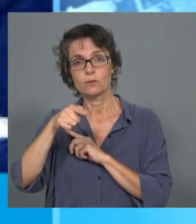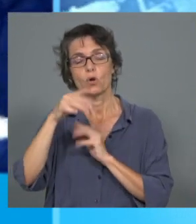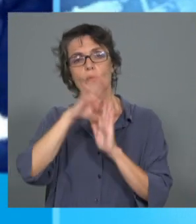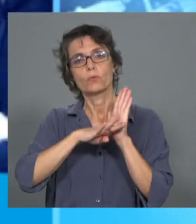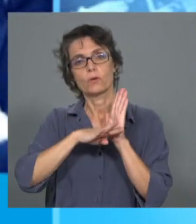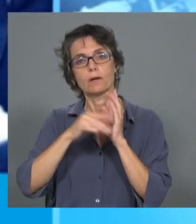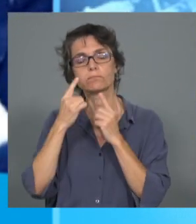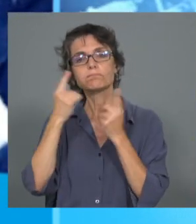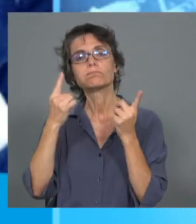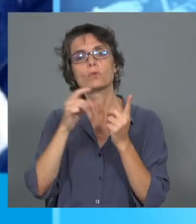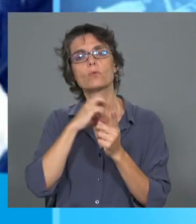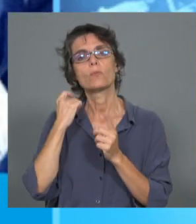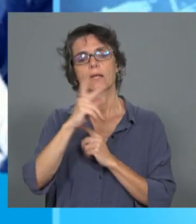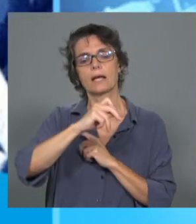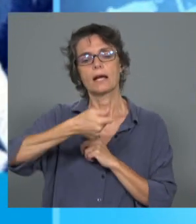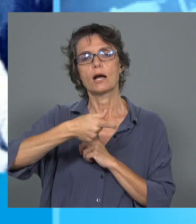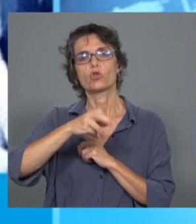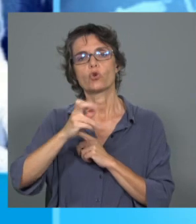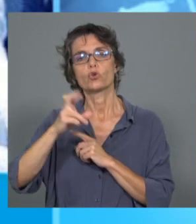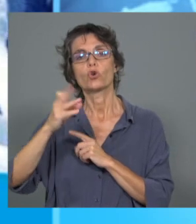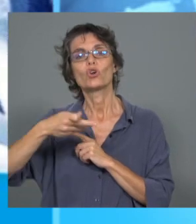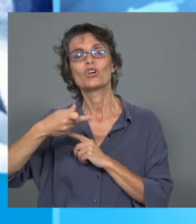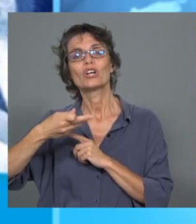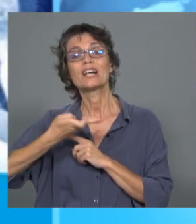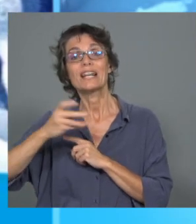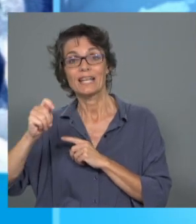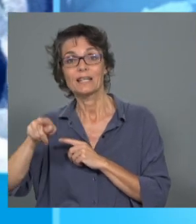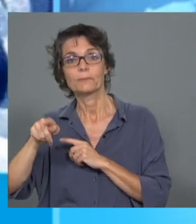De facto, que foi, por acaso, meu colega durante algum tempo